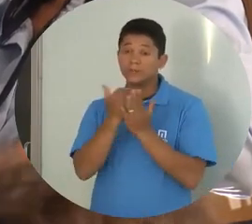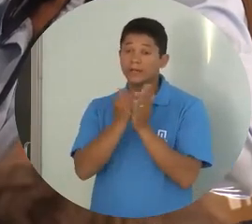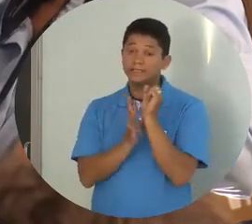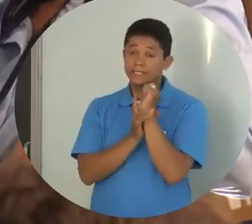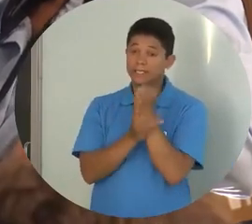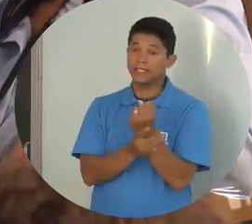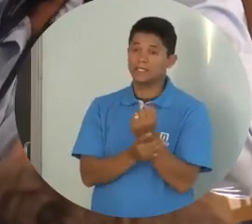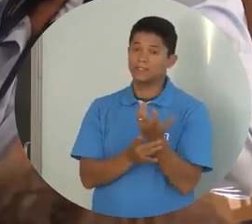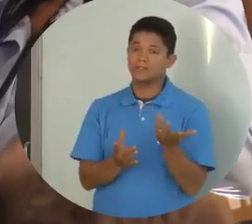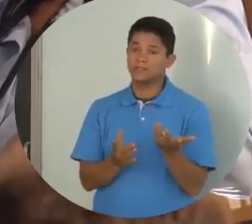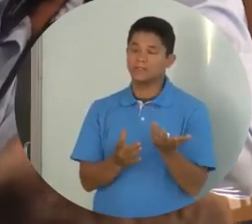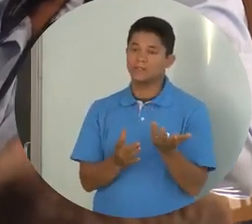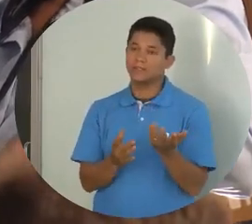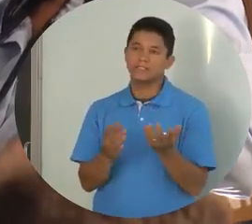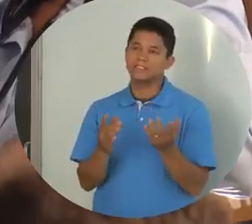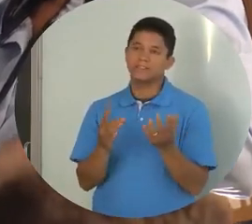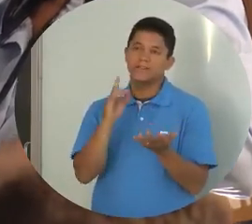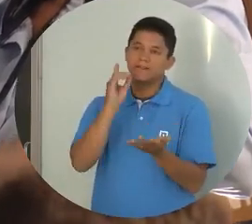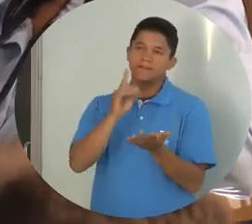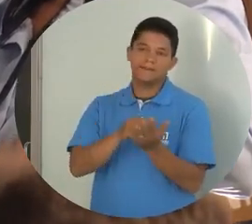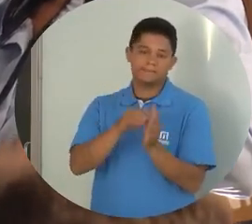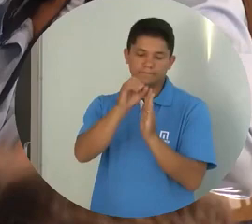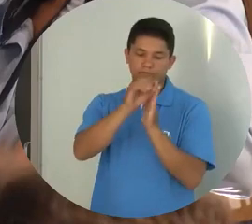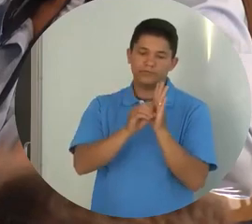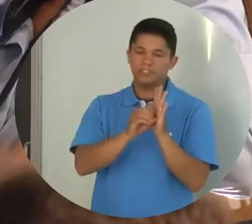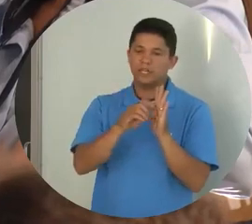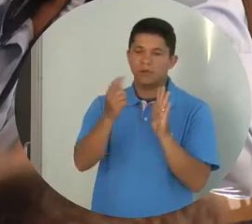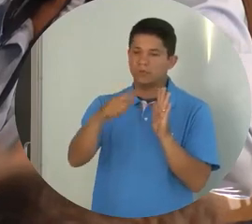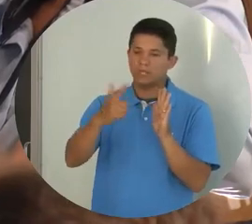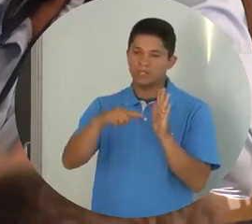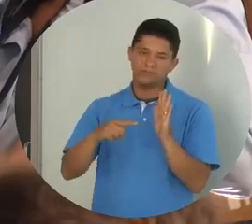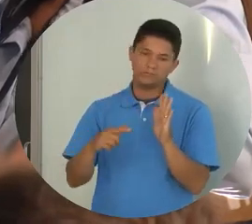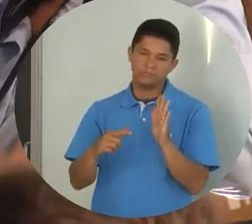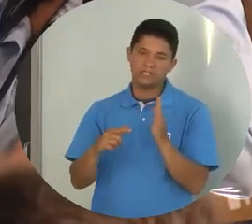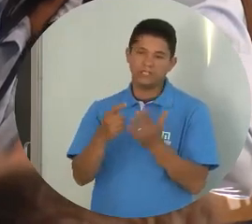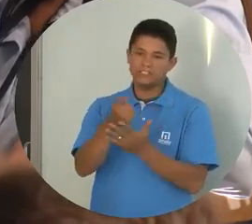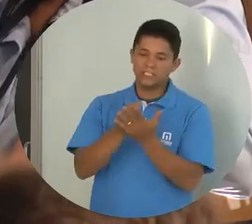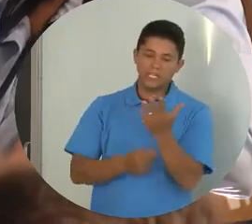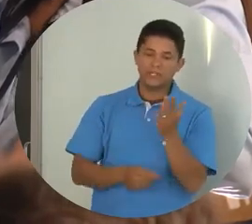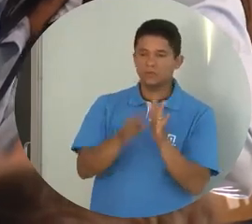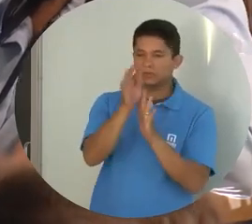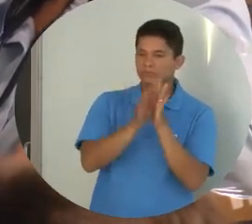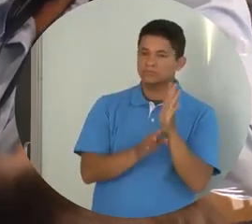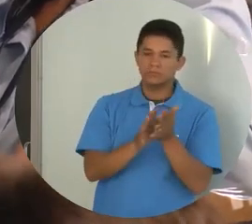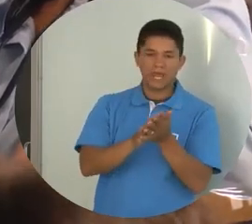tudo extraoficialmente, nada por escrito, não vi isso nada formalizado.